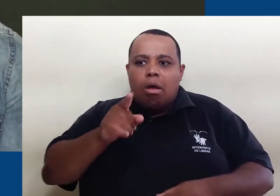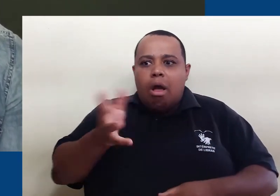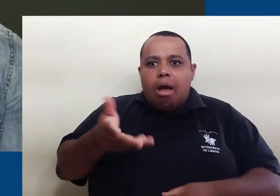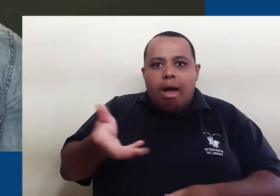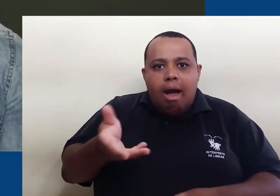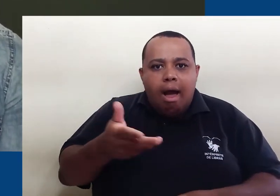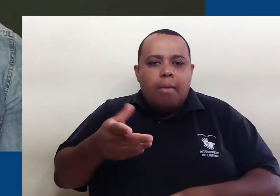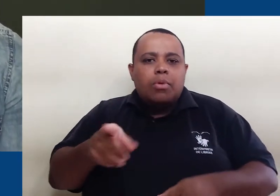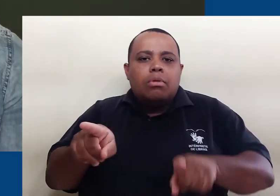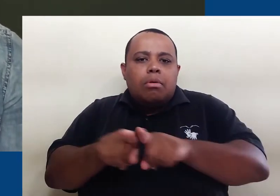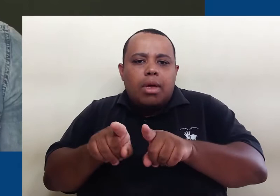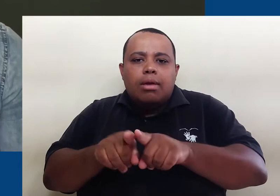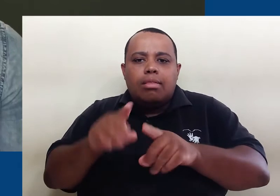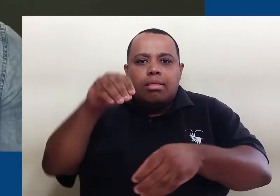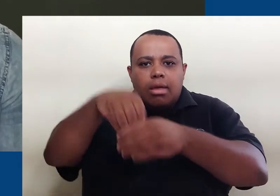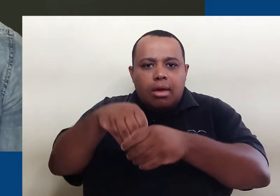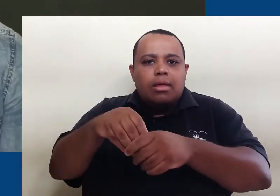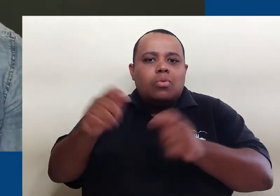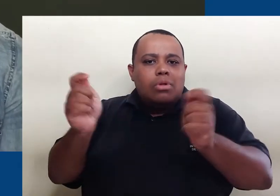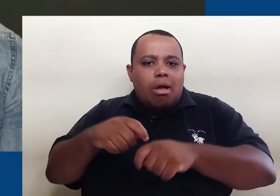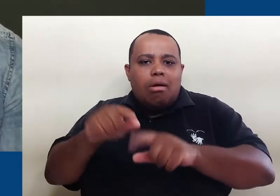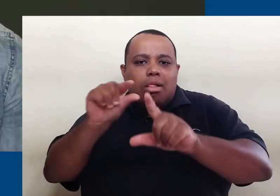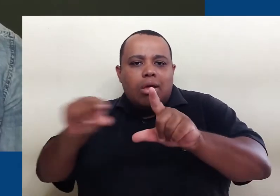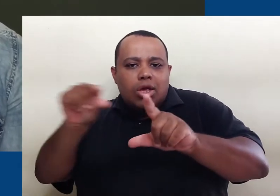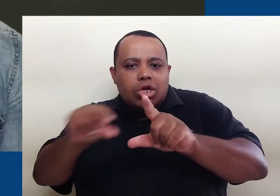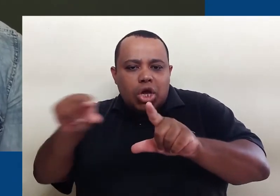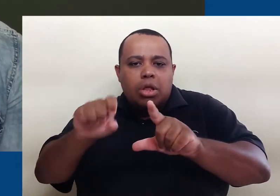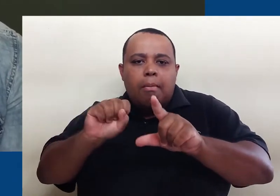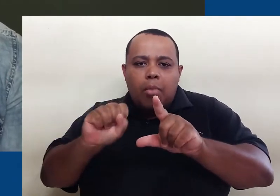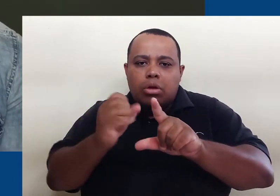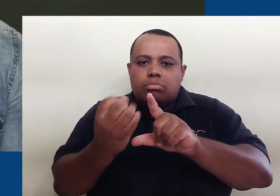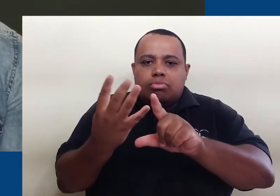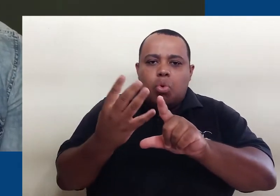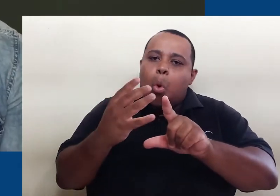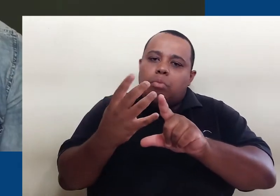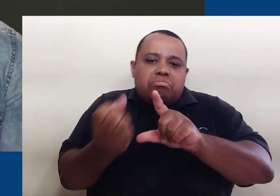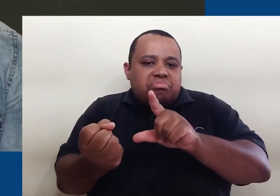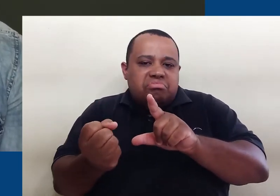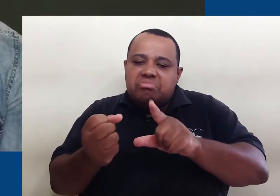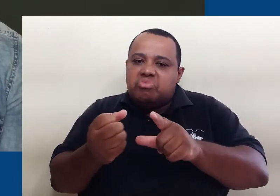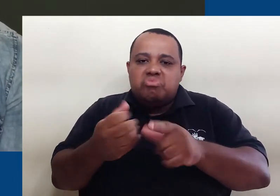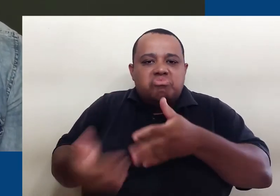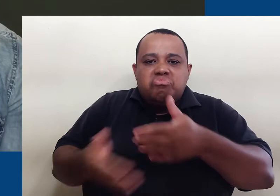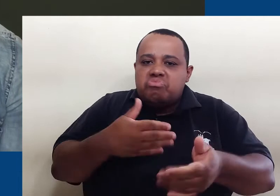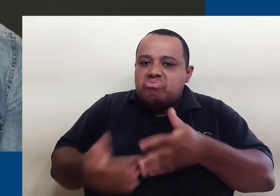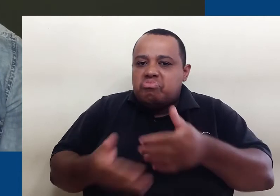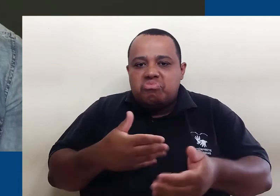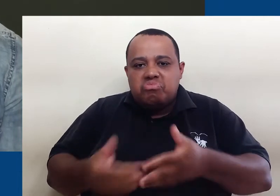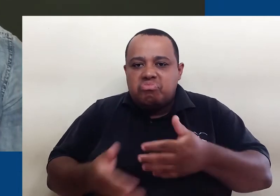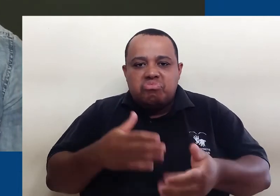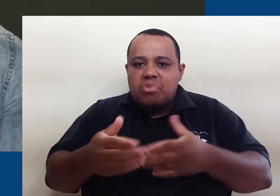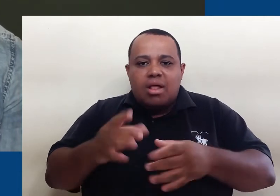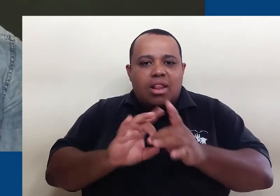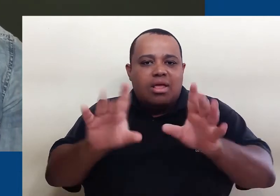Você pode colocar legenda, por exemplo, que pode ser ativada ou desativada para aumentar a acessibilidade das suas aulas. E você